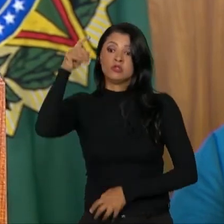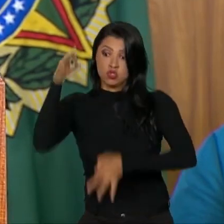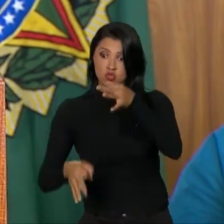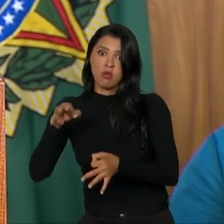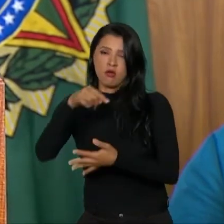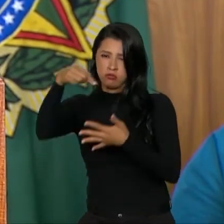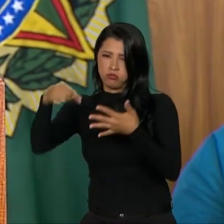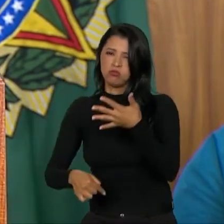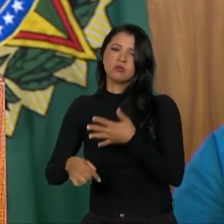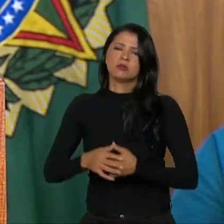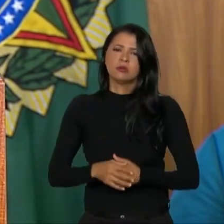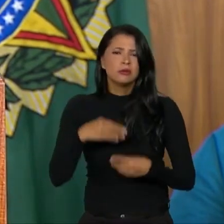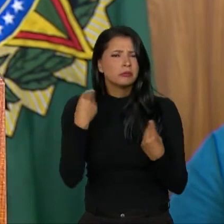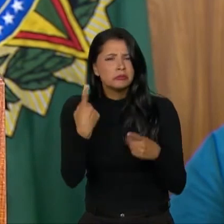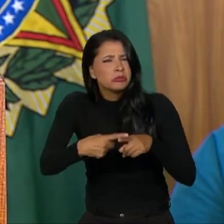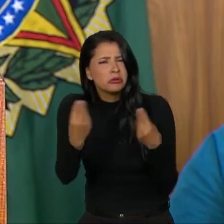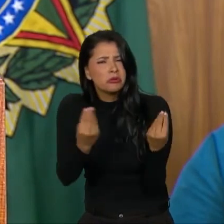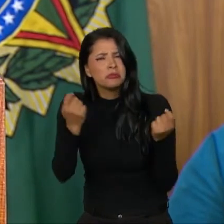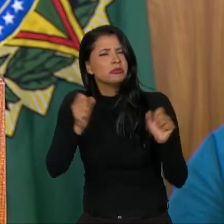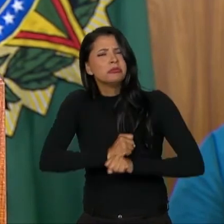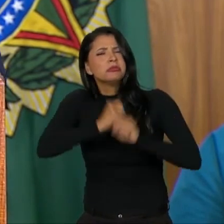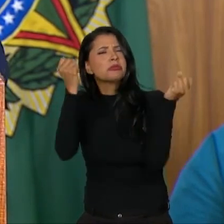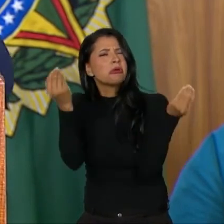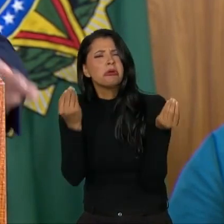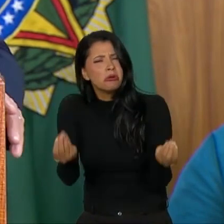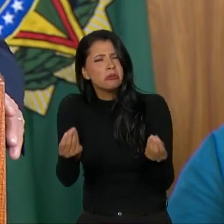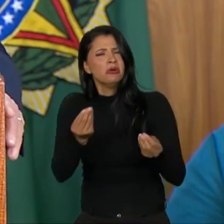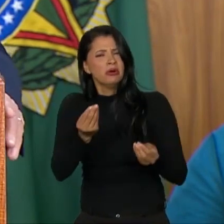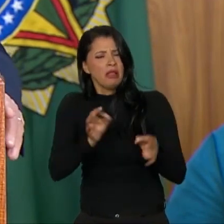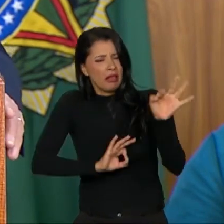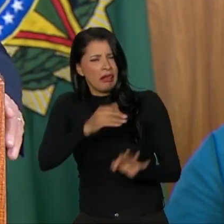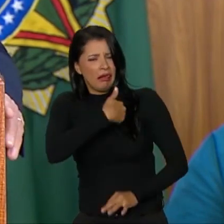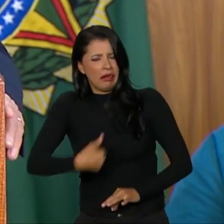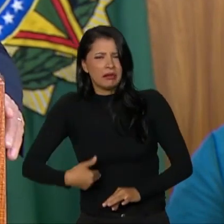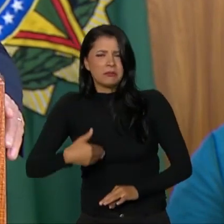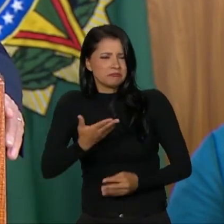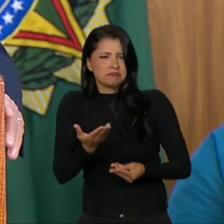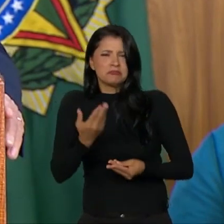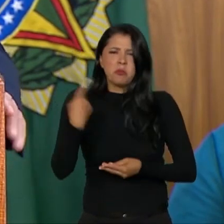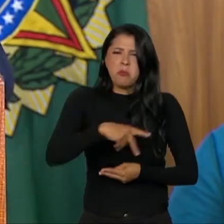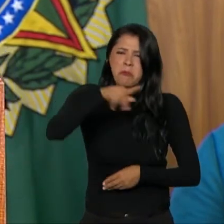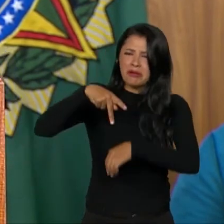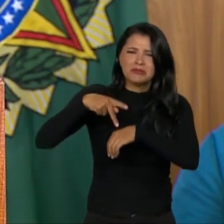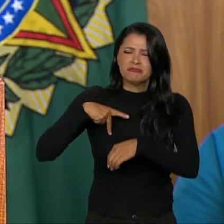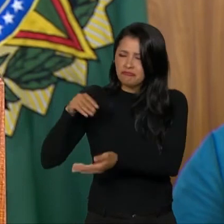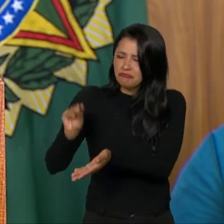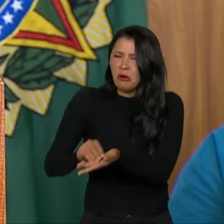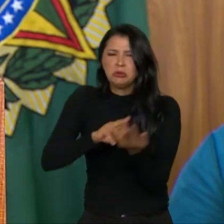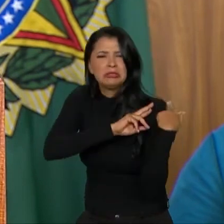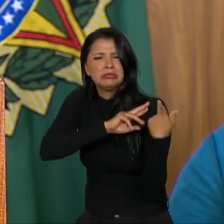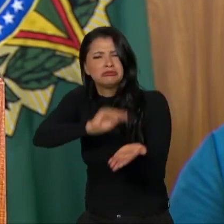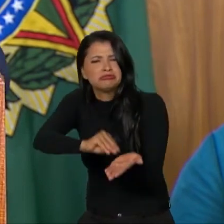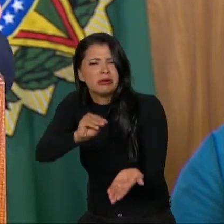julgadas. Porque não é possível governar um país com tanta irresponsabilidade. Eu não sei se